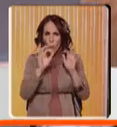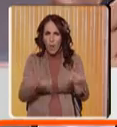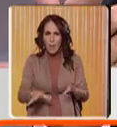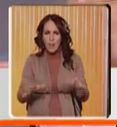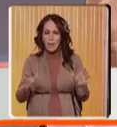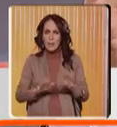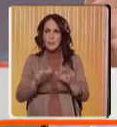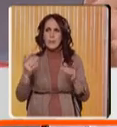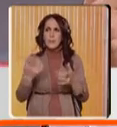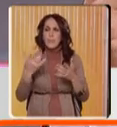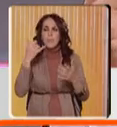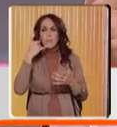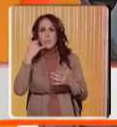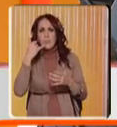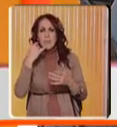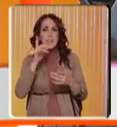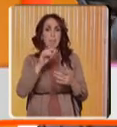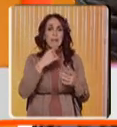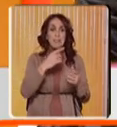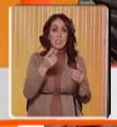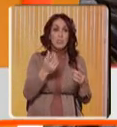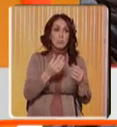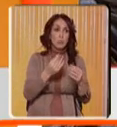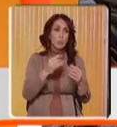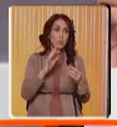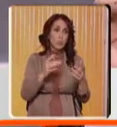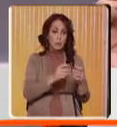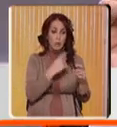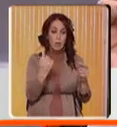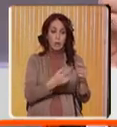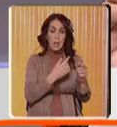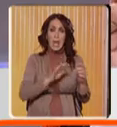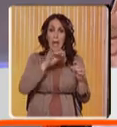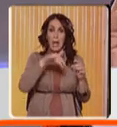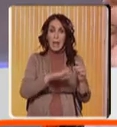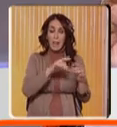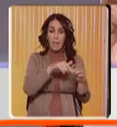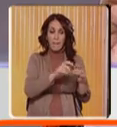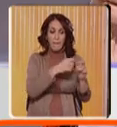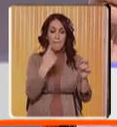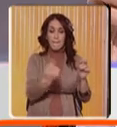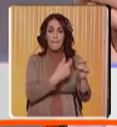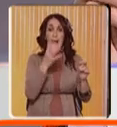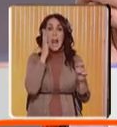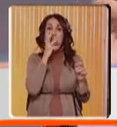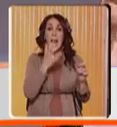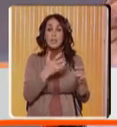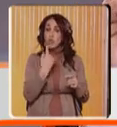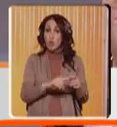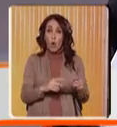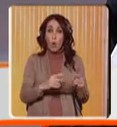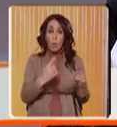emitem radiações... Também se disse muita coisa acerca do micro-ondas há uns anos, não é? Iguais às do micro-ondas. E o micro-ondas o que é que faz? Aquece, não faz mais